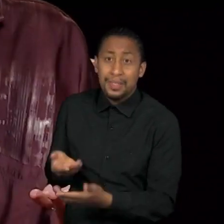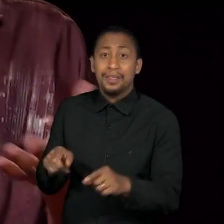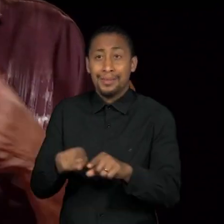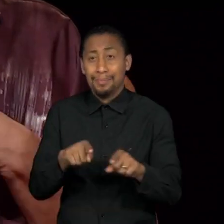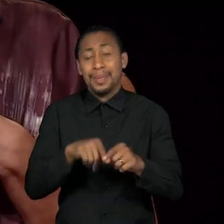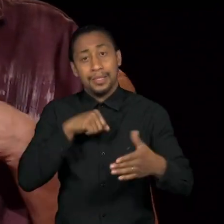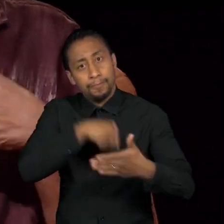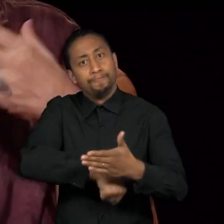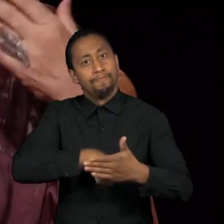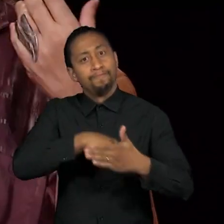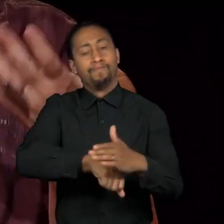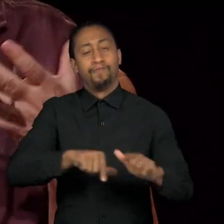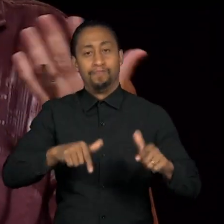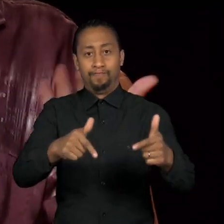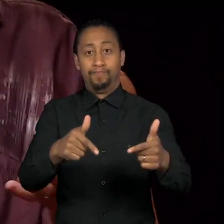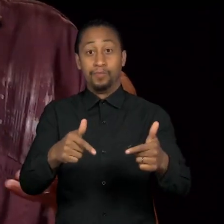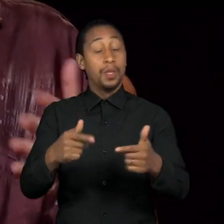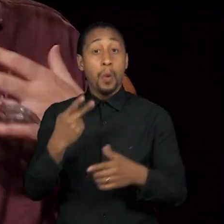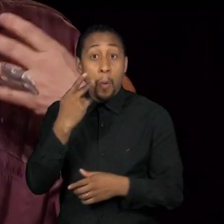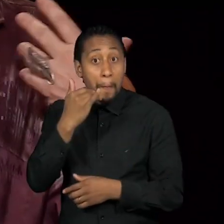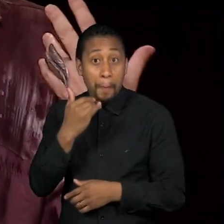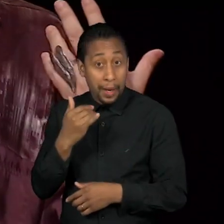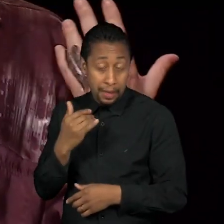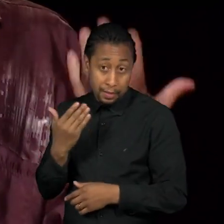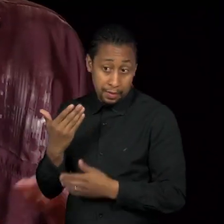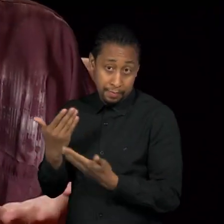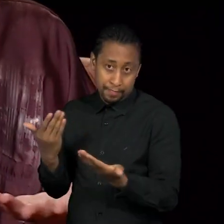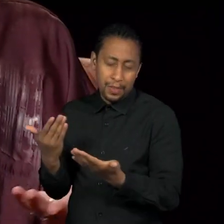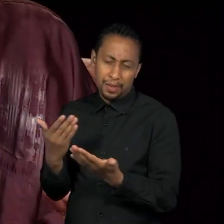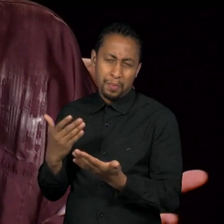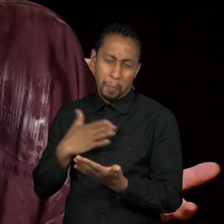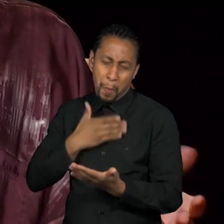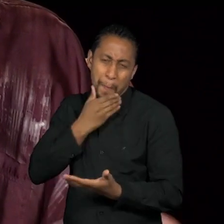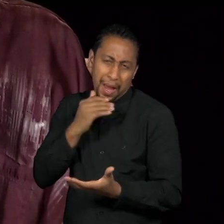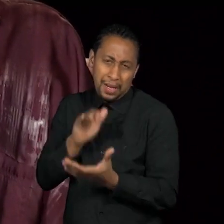o Partido dos Trabalhadores, a CUT, a CONCLAT, que eram coisas